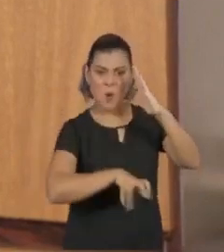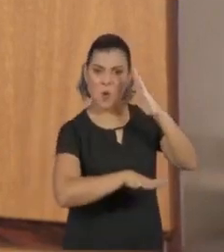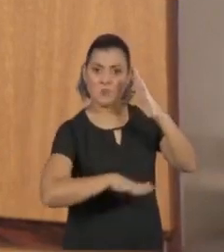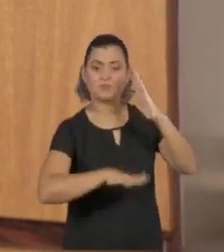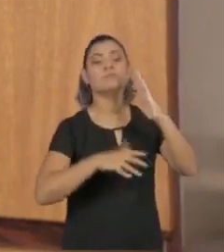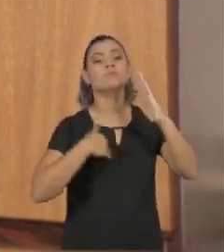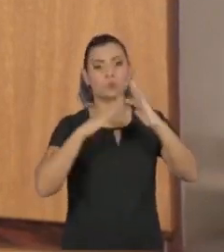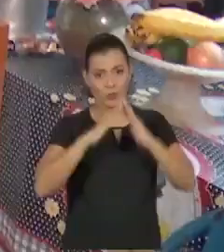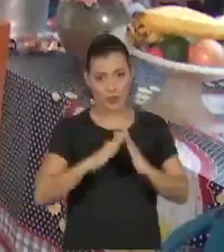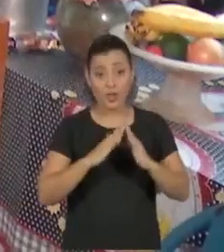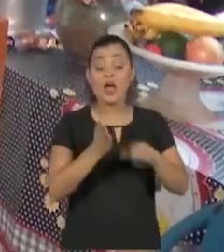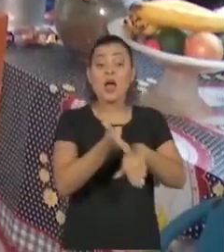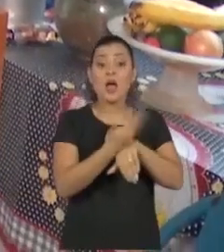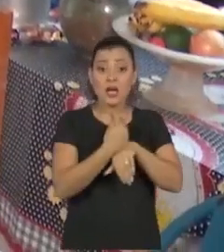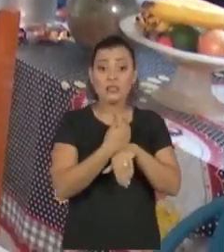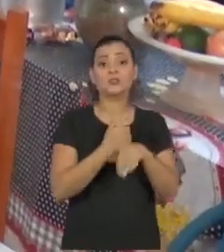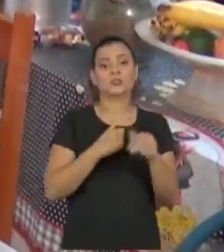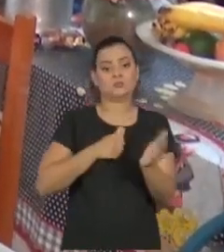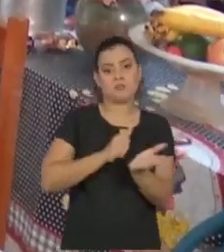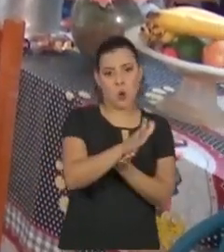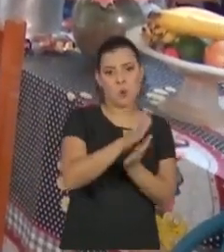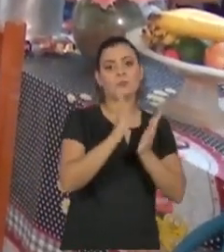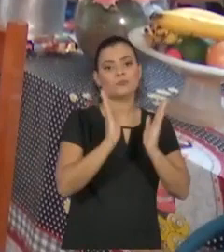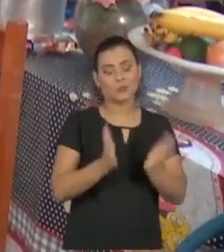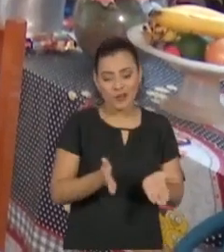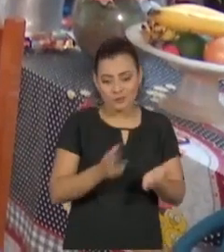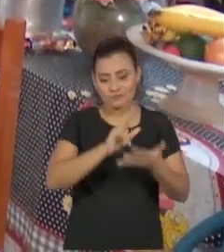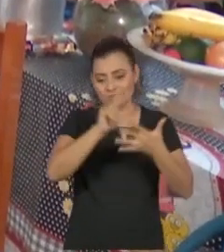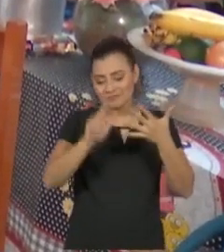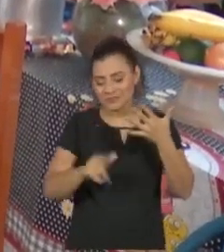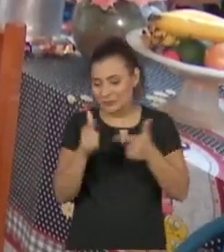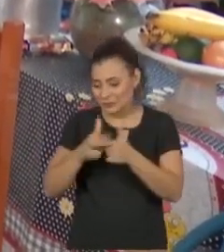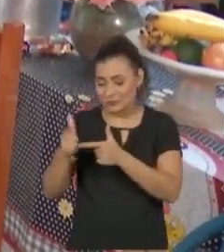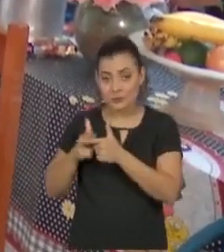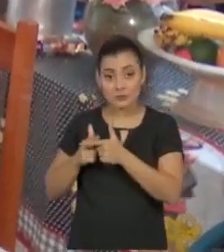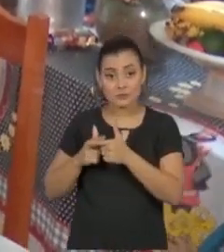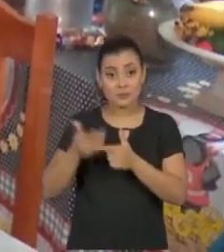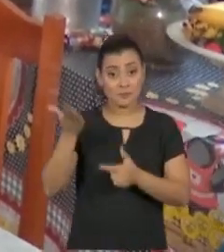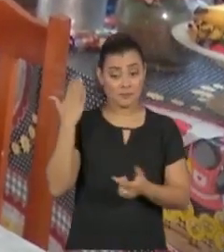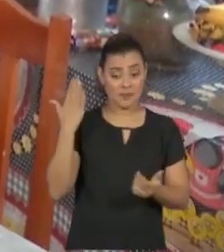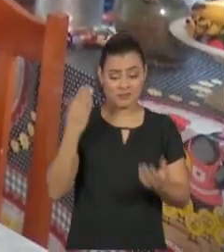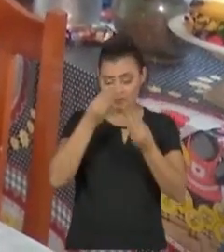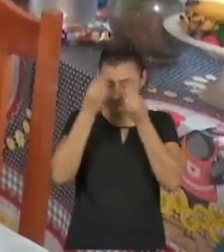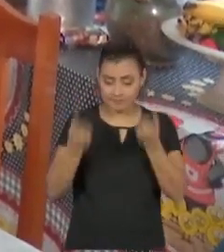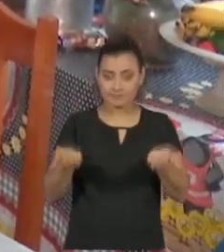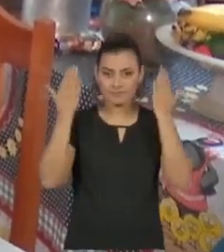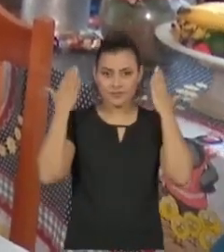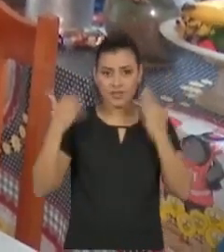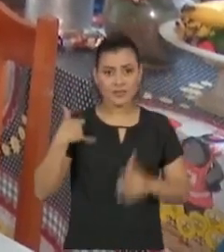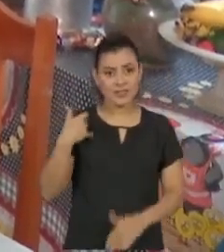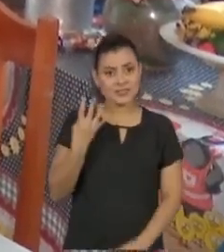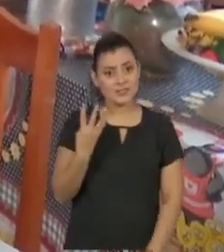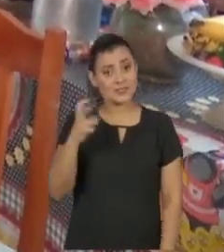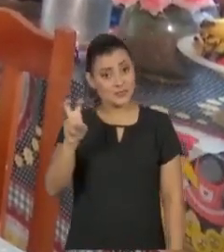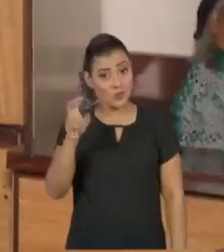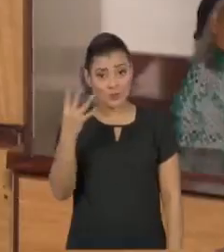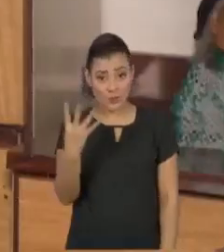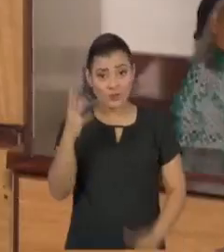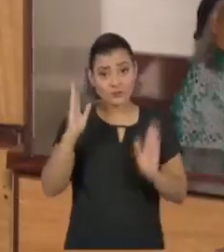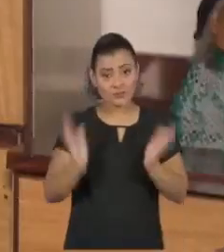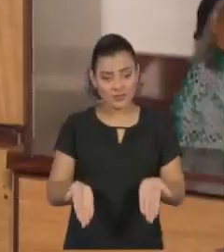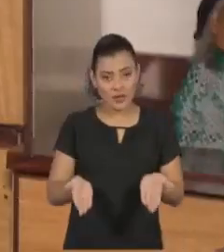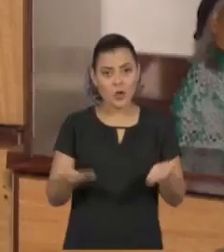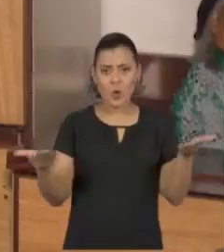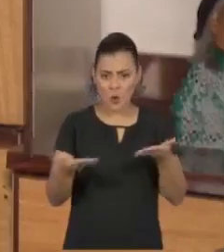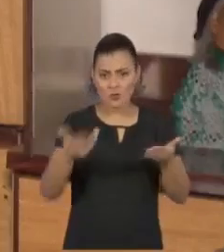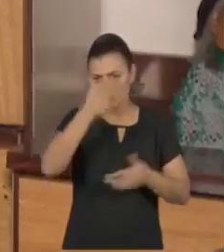fui despejada. Mas tudo isso ficou no passado. Aos 54 anos, ela não se deixa abalar pelas dificuldades. Hoje